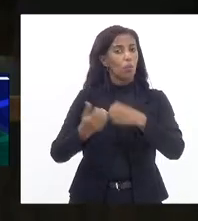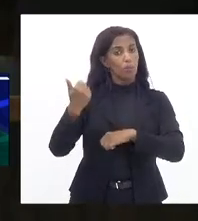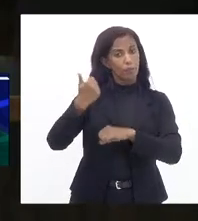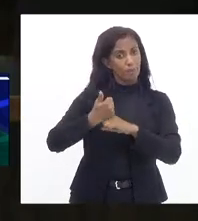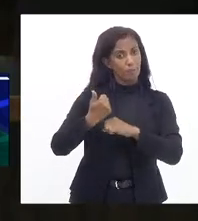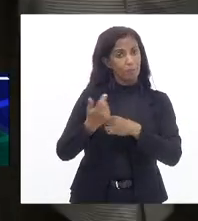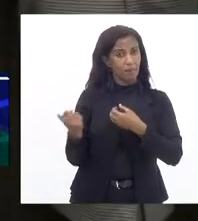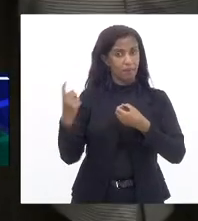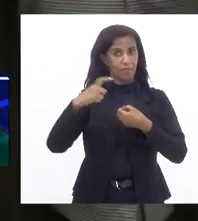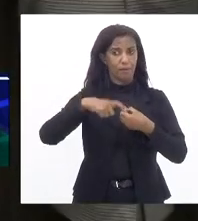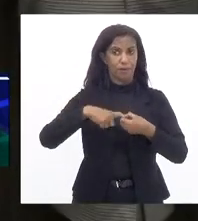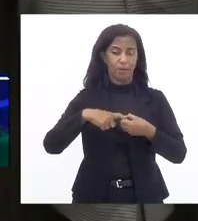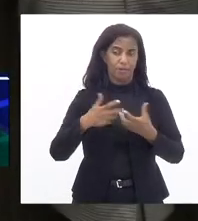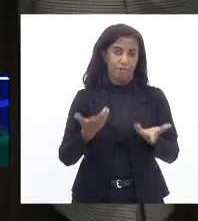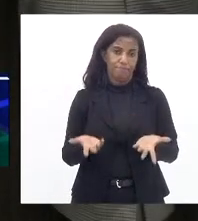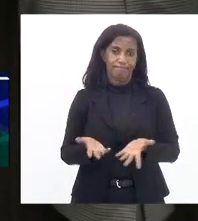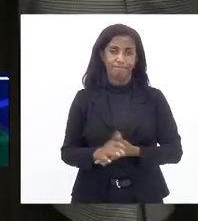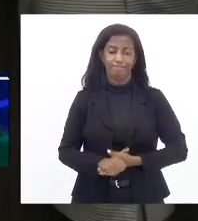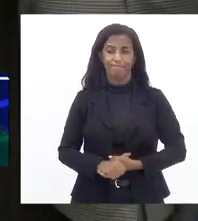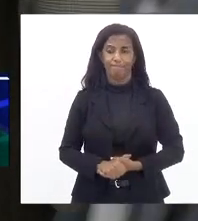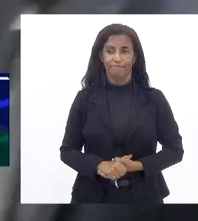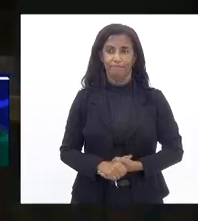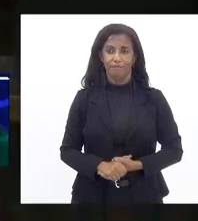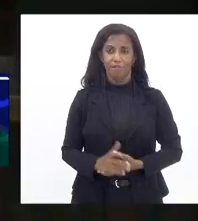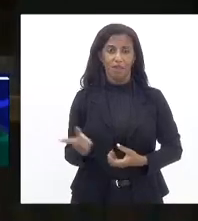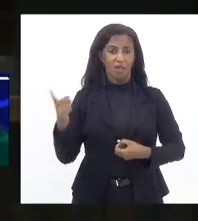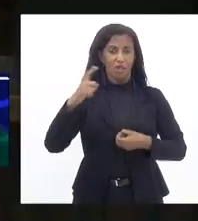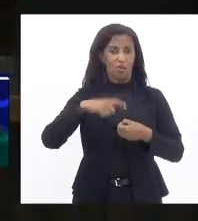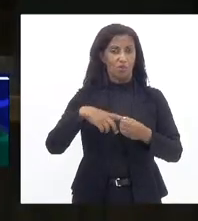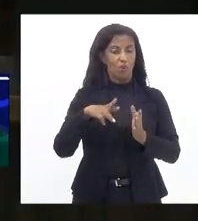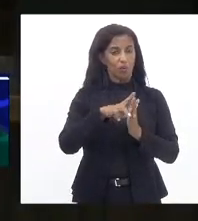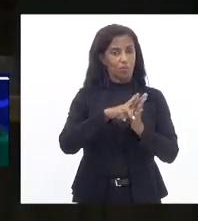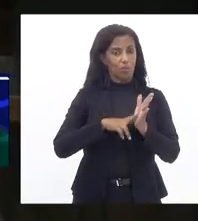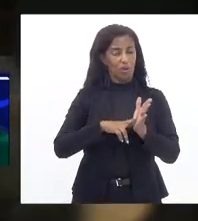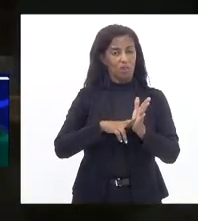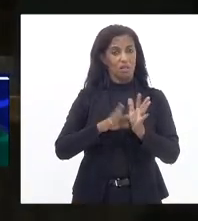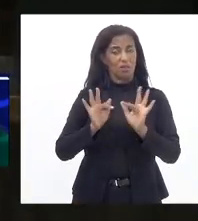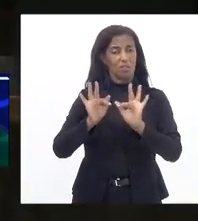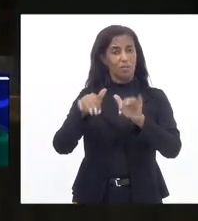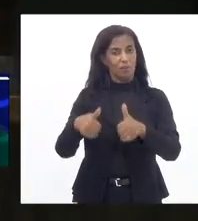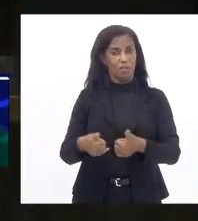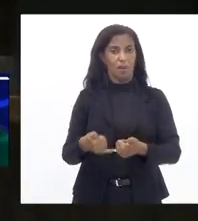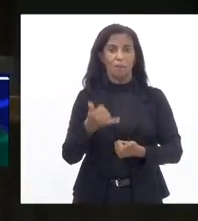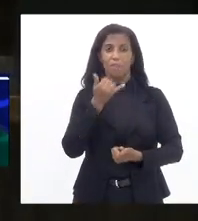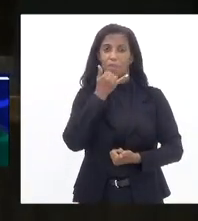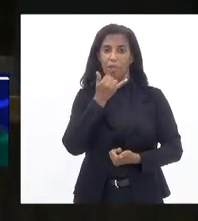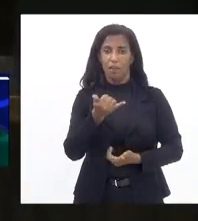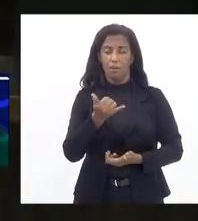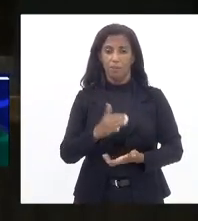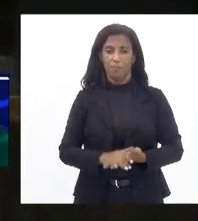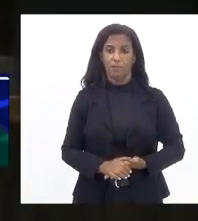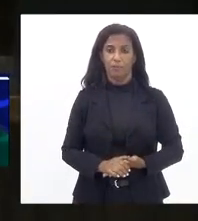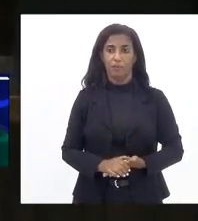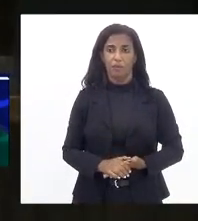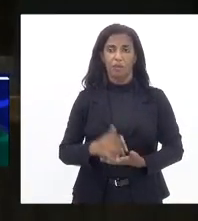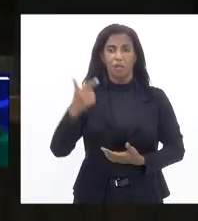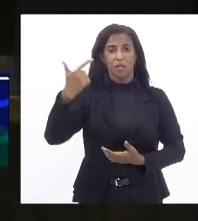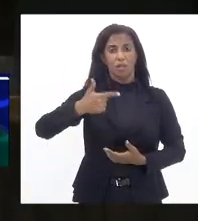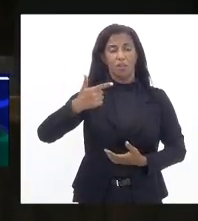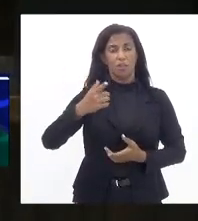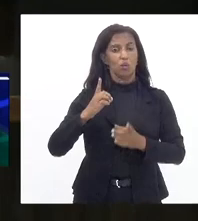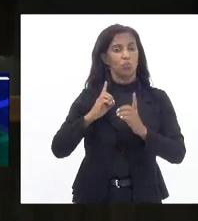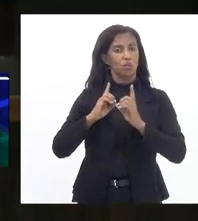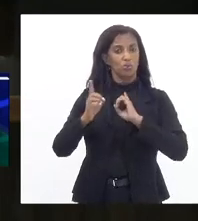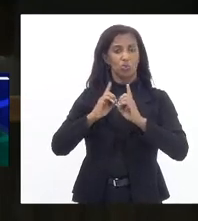jeito. De qualquer maneira. Ele volta com redação final. Perdão, vai a redação do vencido para a segunda discussão. Não, vai,